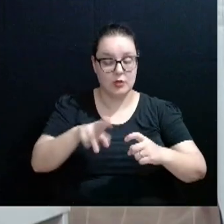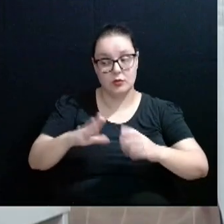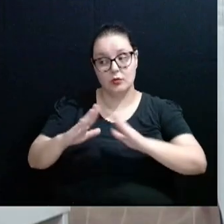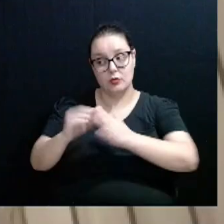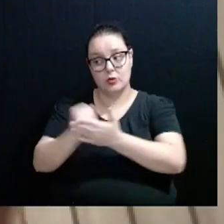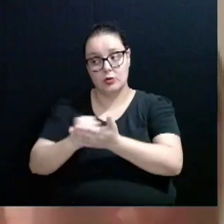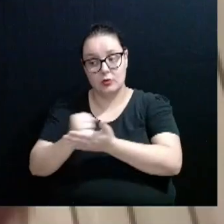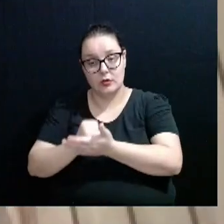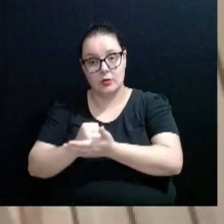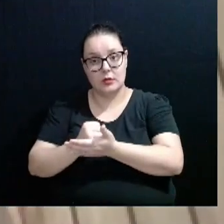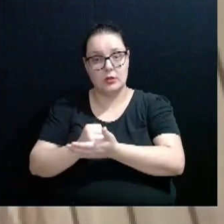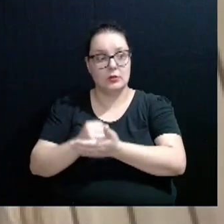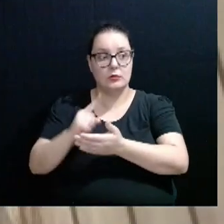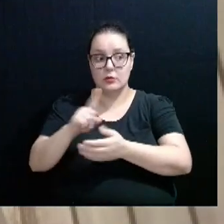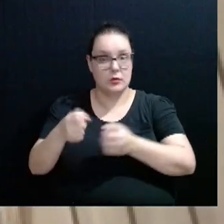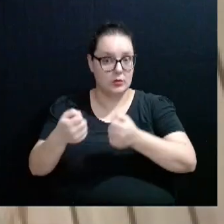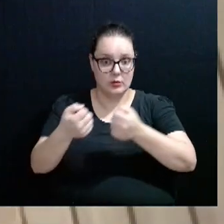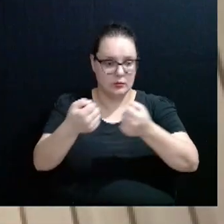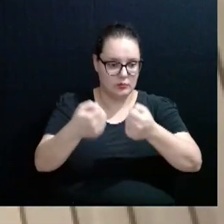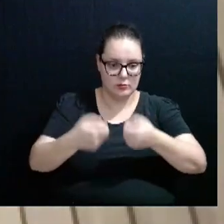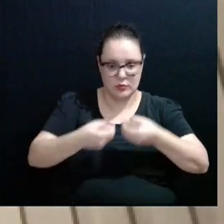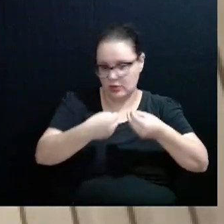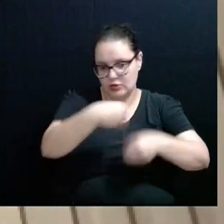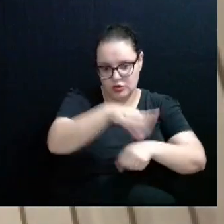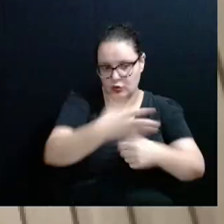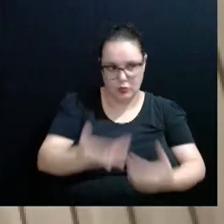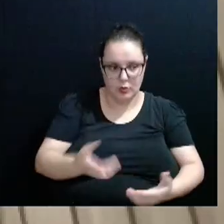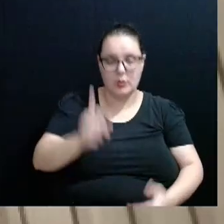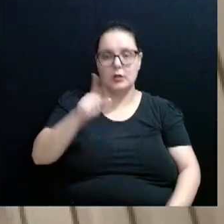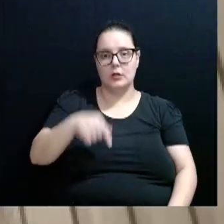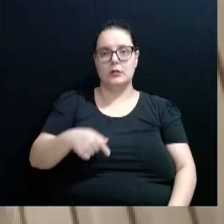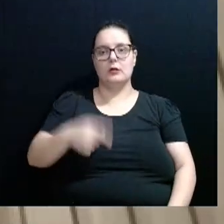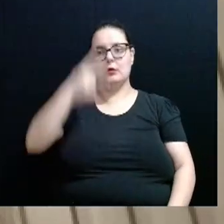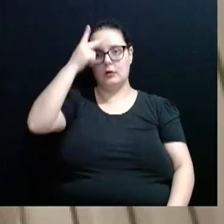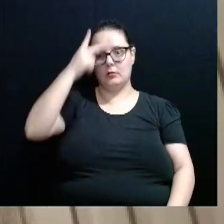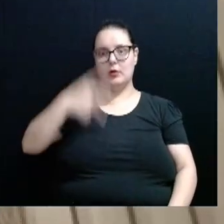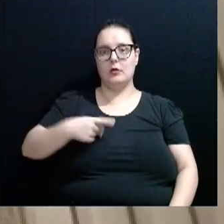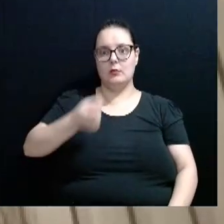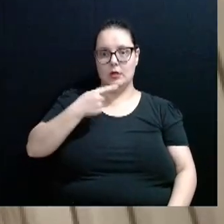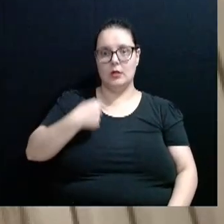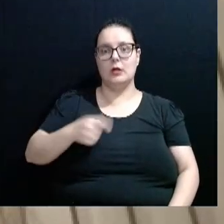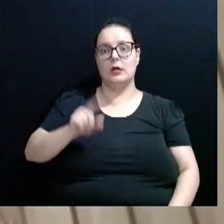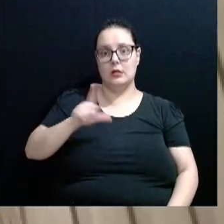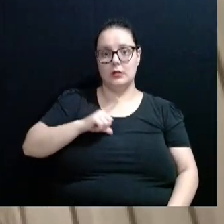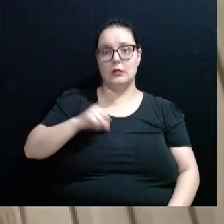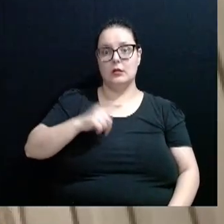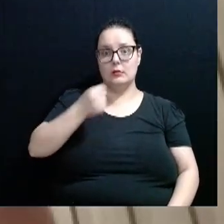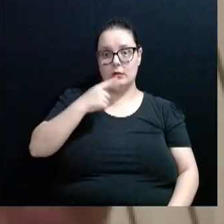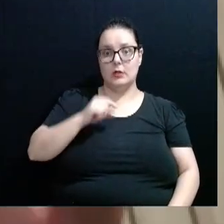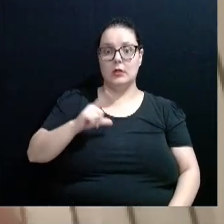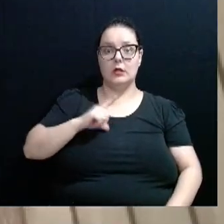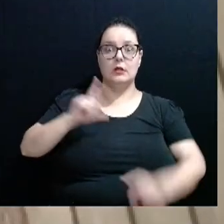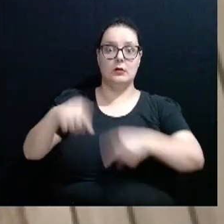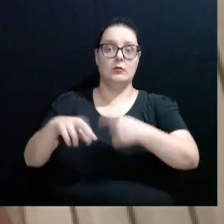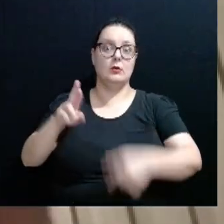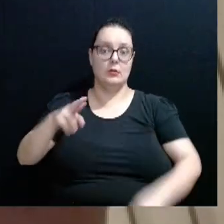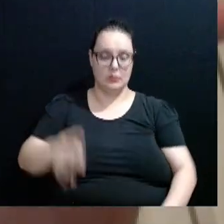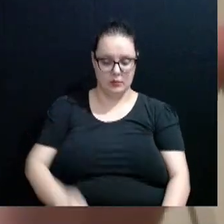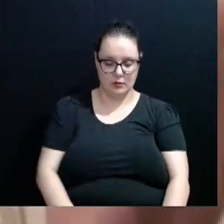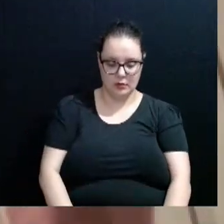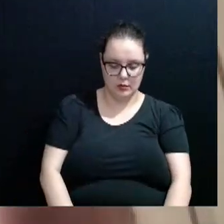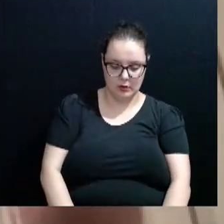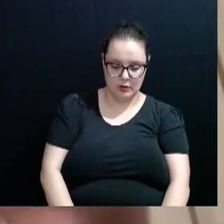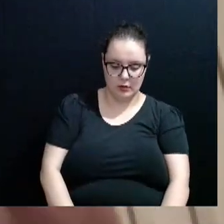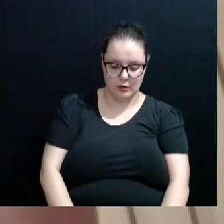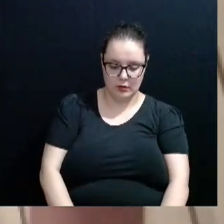automedicação. Então, é a causa principal de intoxicação, Também tem outras causas, como crianças, o